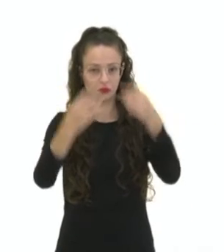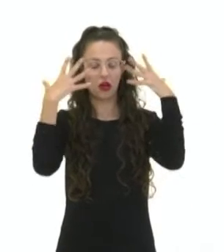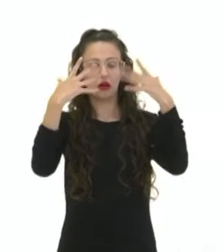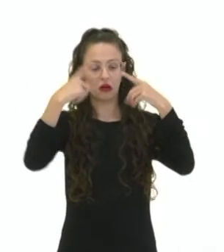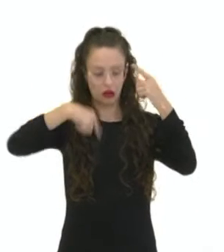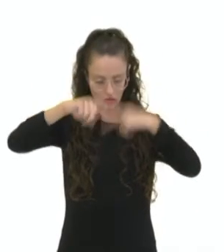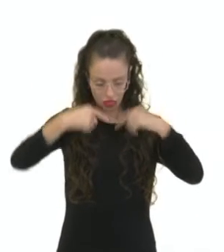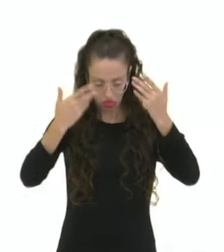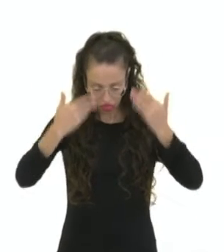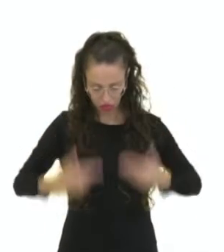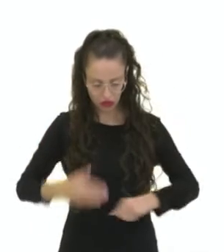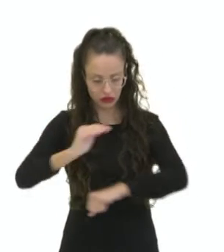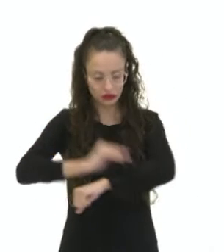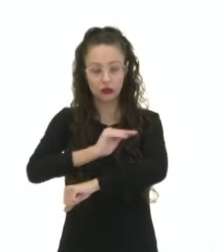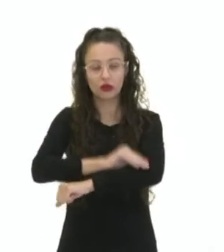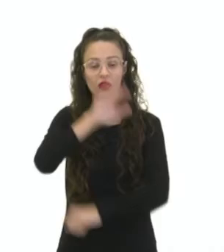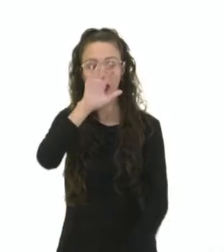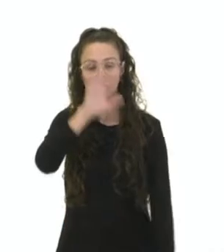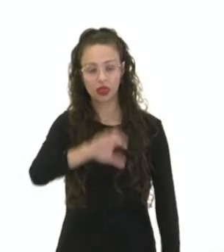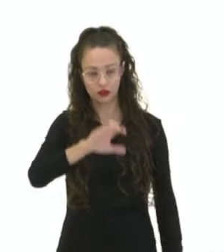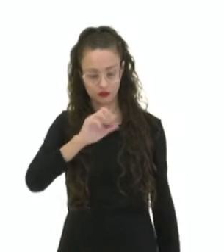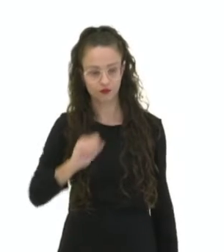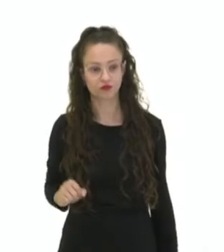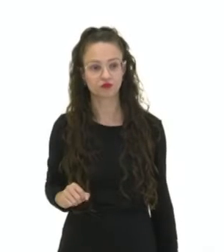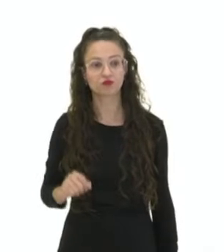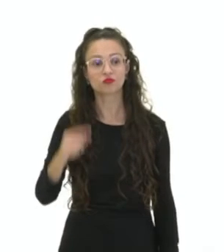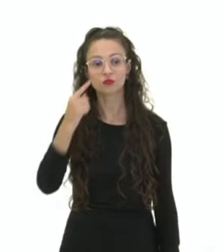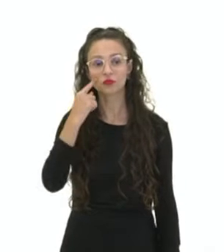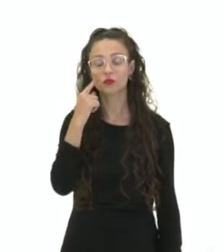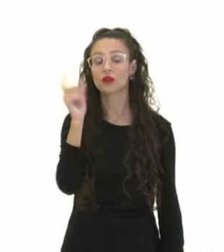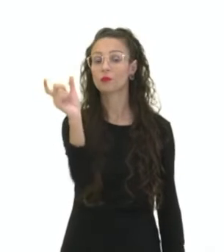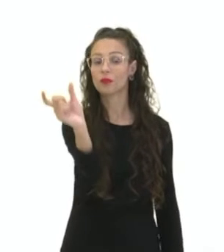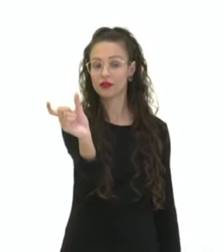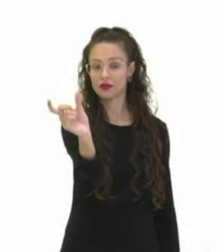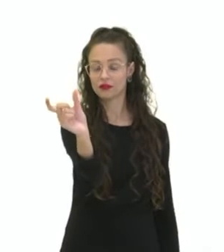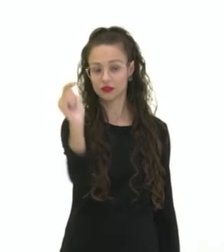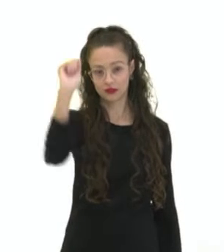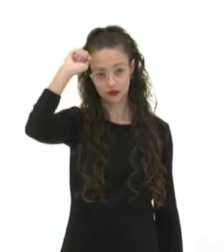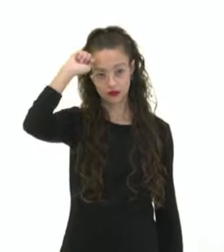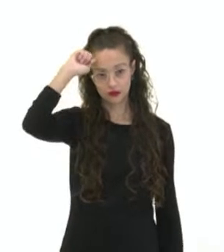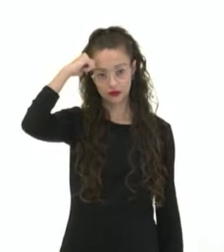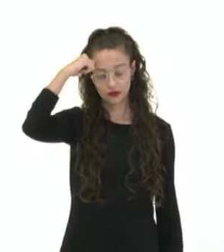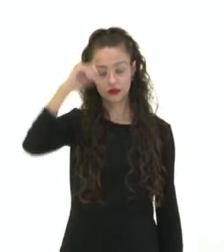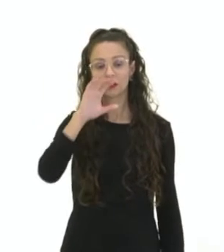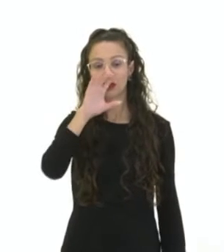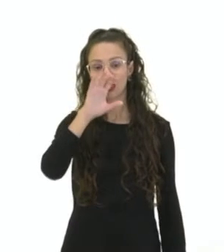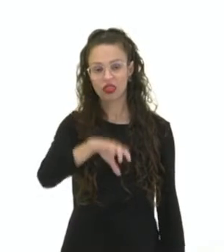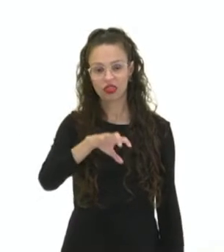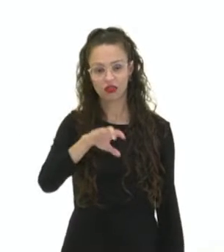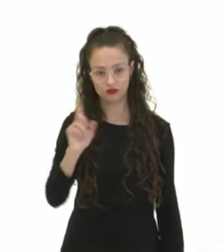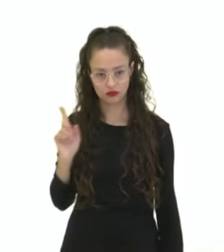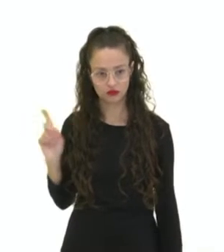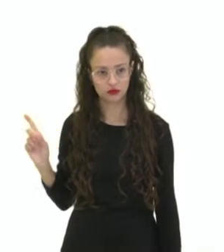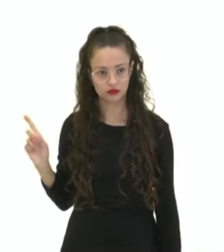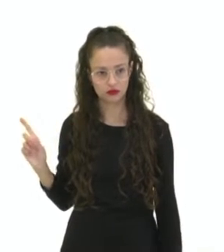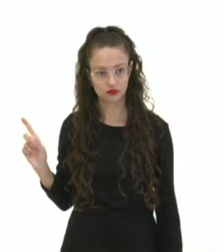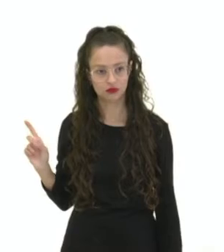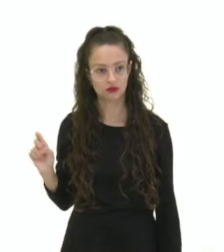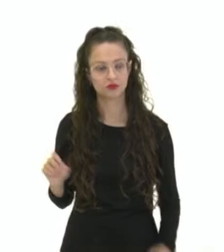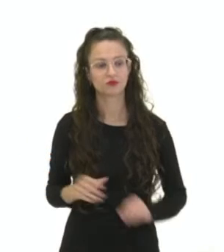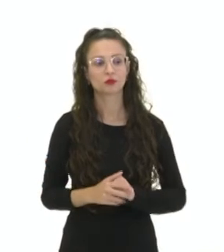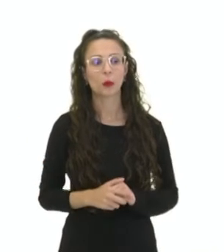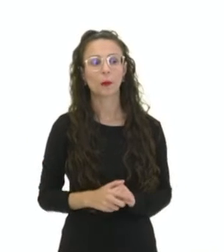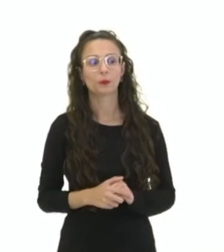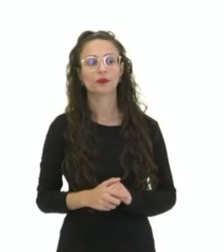transformei-me nessa rã asquerosa. Observe que eu destaquei a palavra asquerosa.